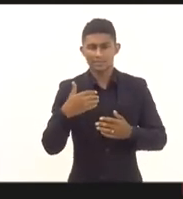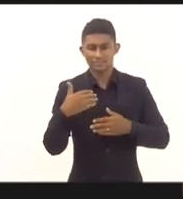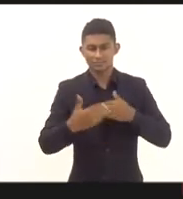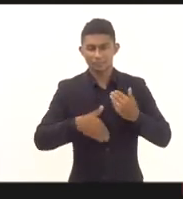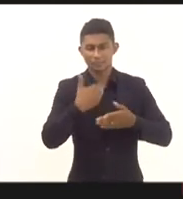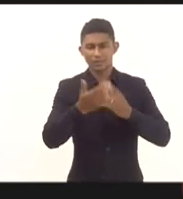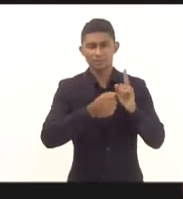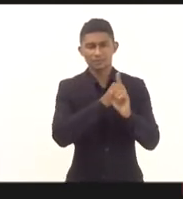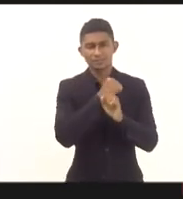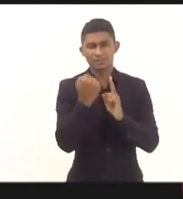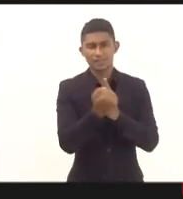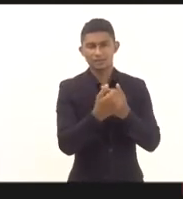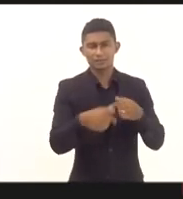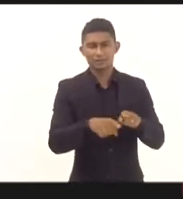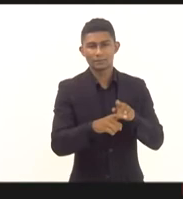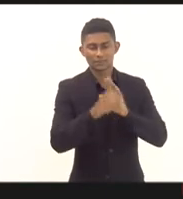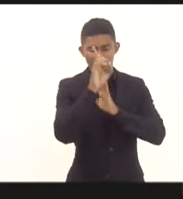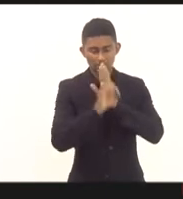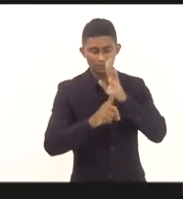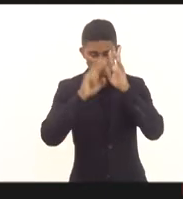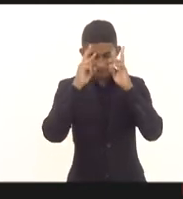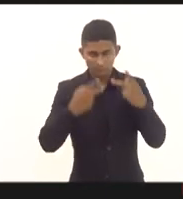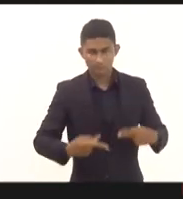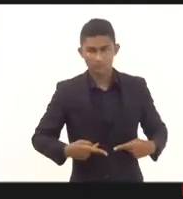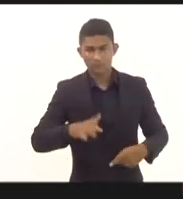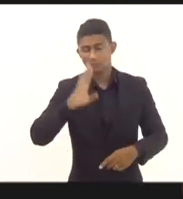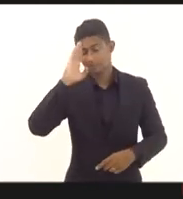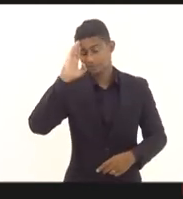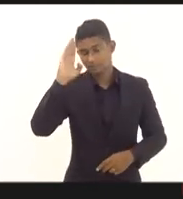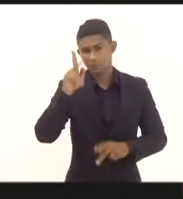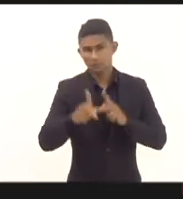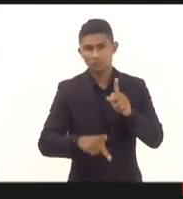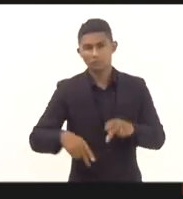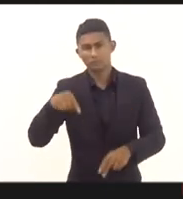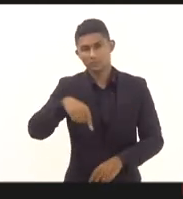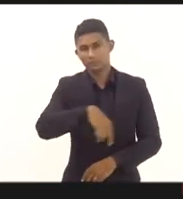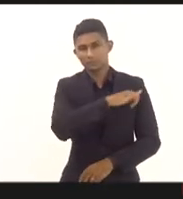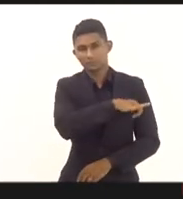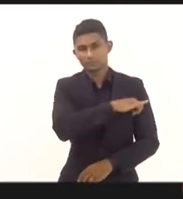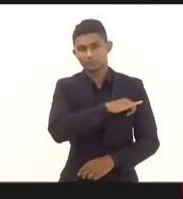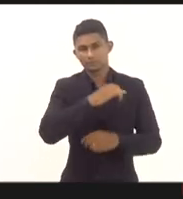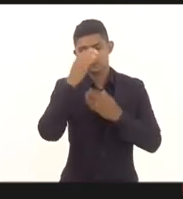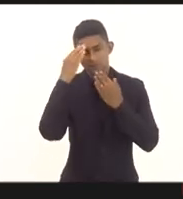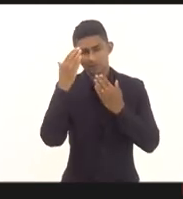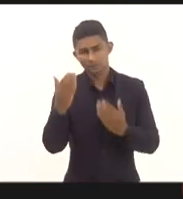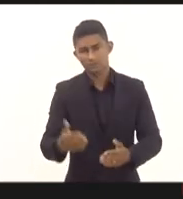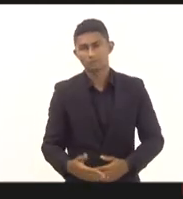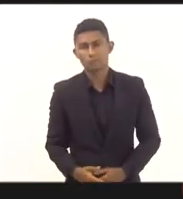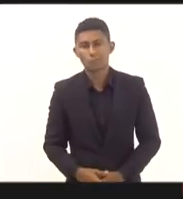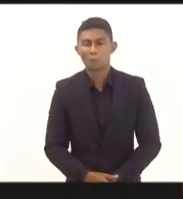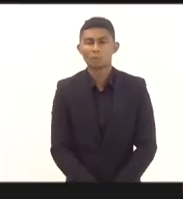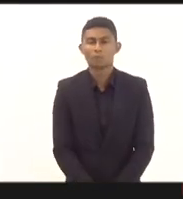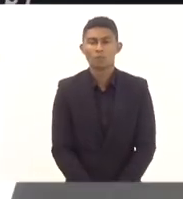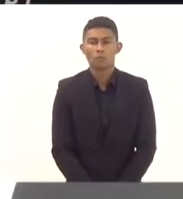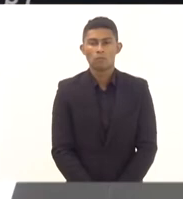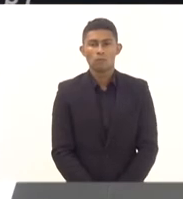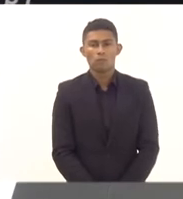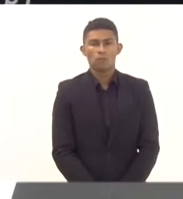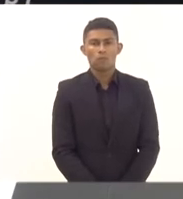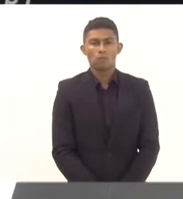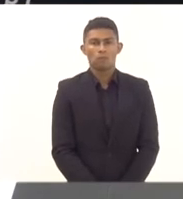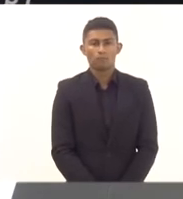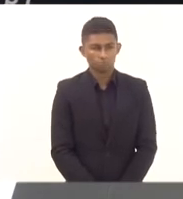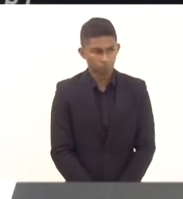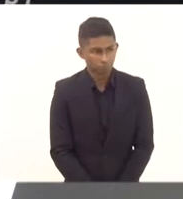social Direitos Humanos mas principalmente da população Fluminense obrigado pelos Passos bom Tem